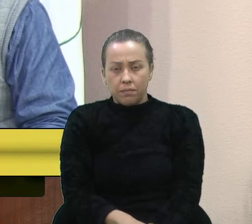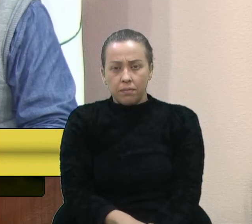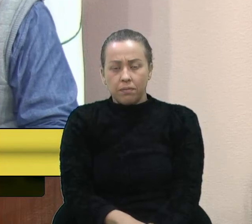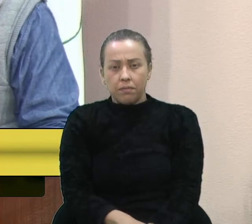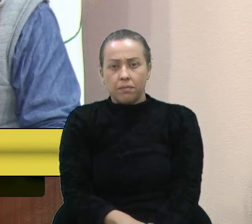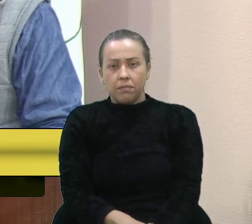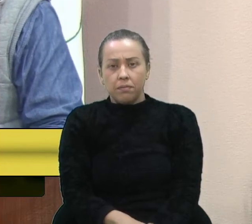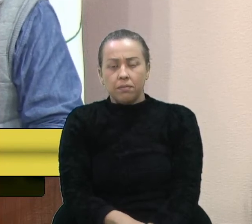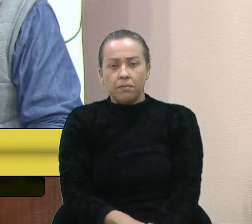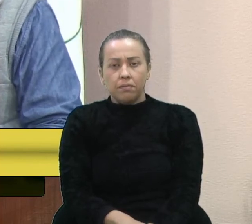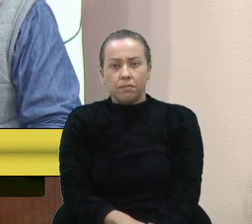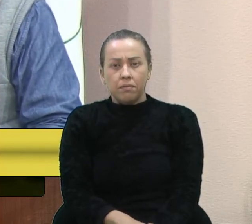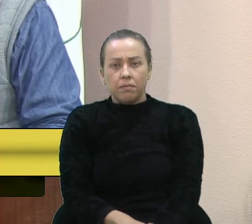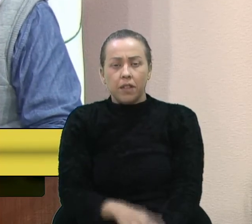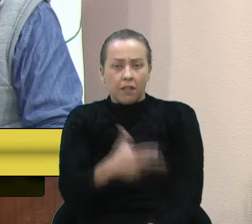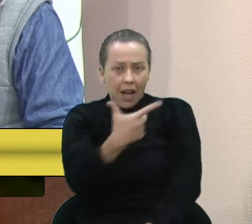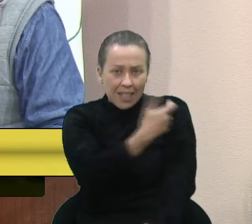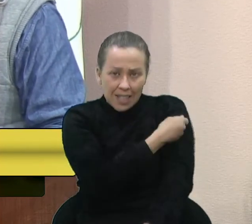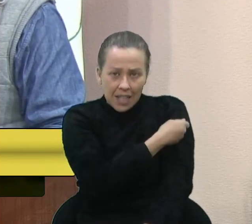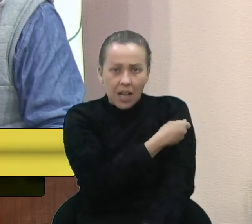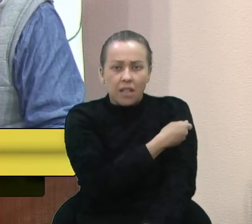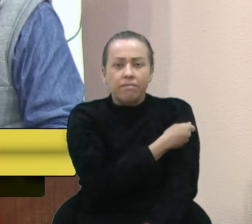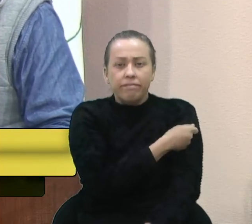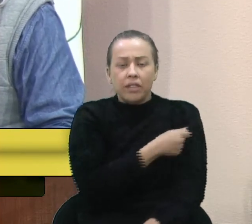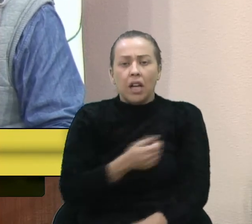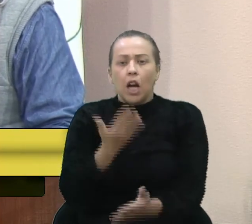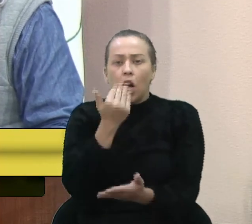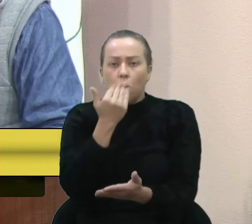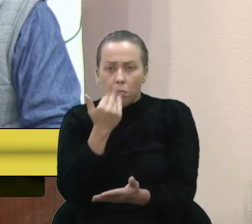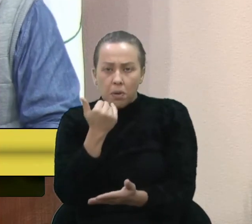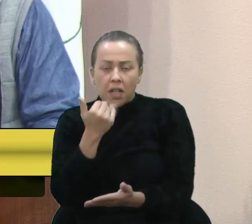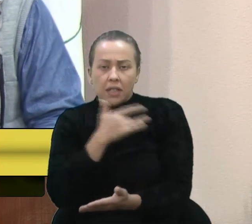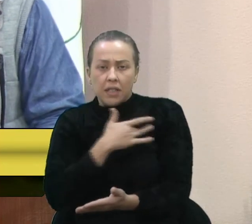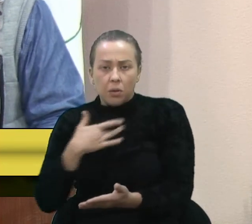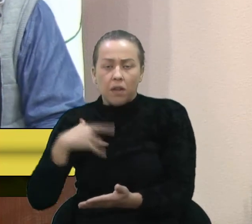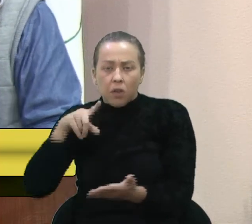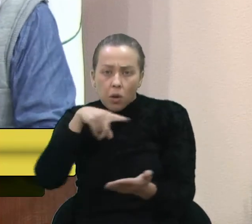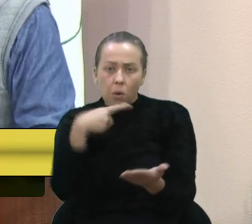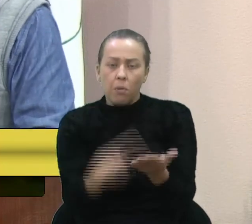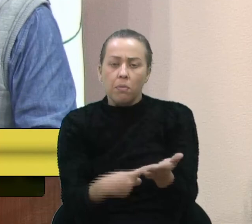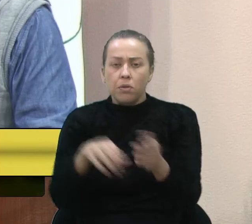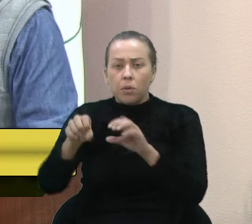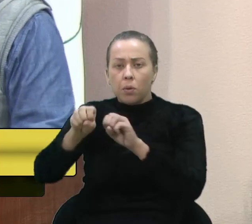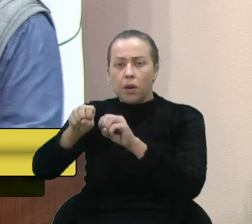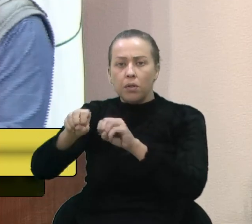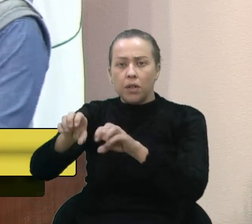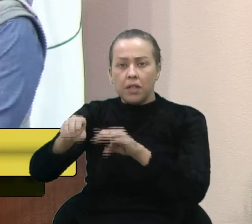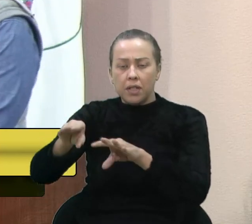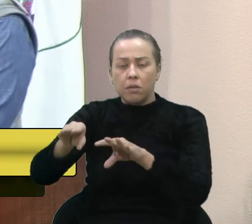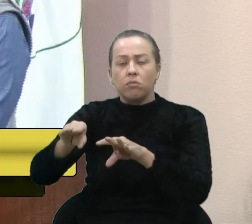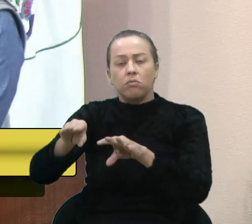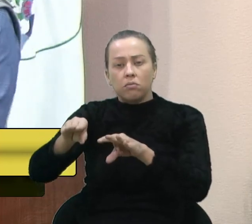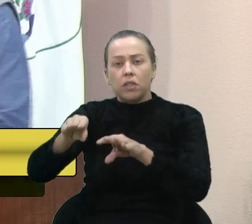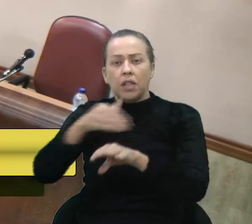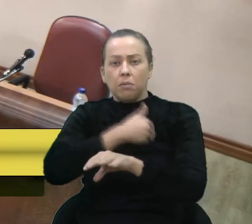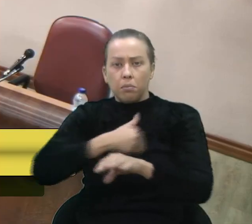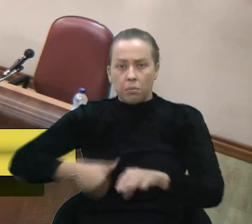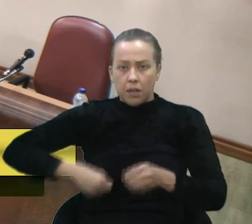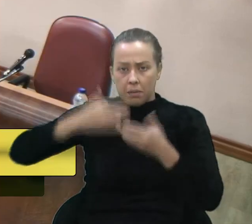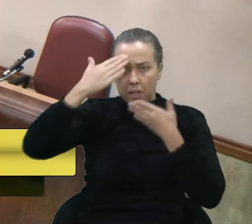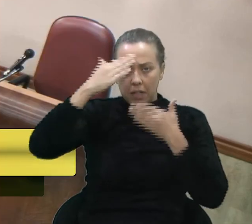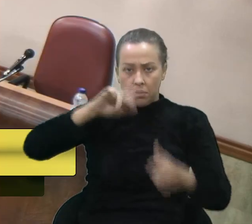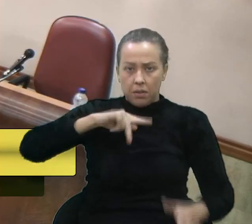Vacina no braço, comida no prato e compromisso com a educação pública e de qualidade. Obrigado, senhor presidente.